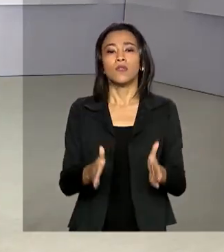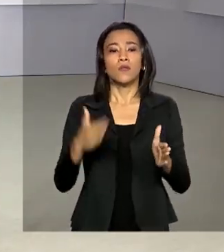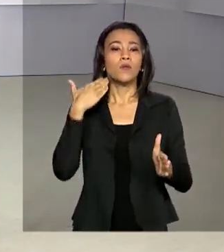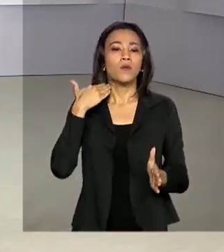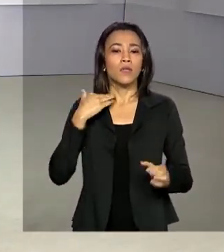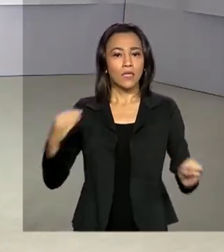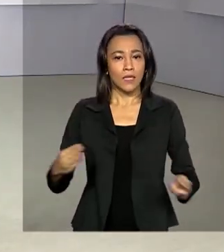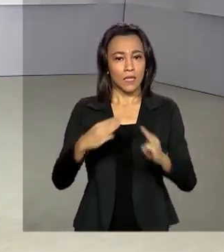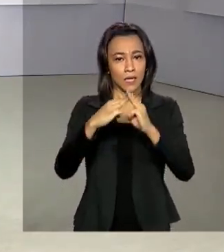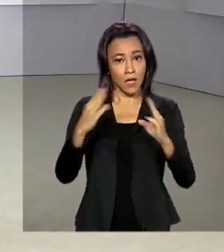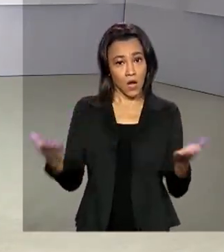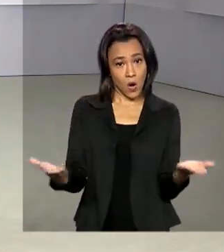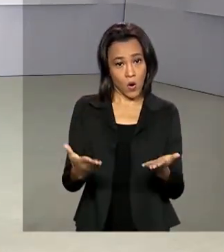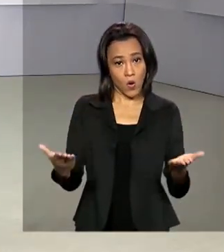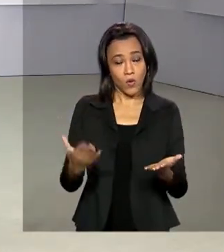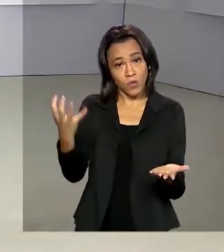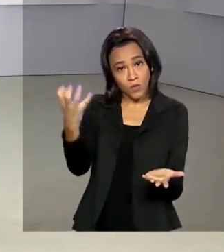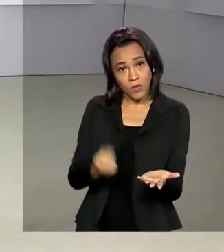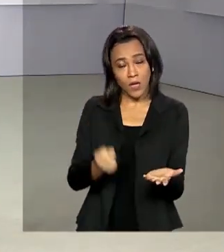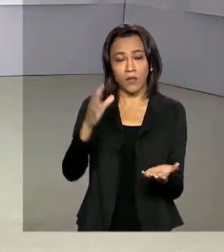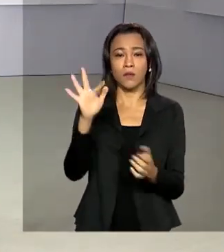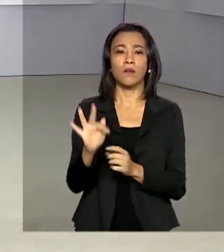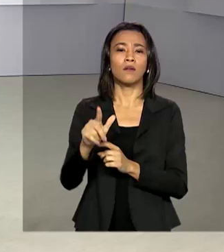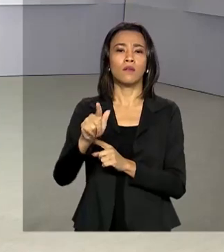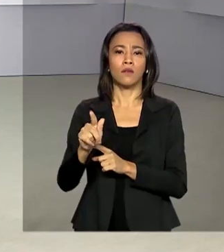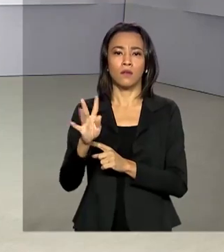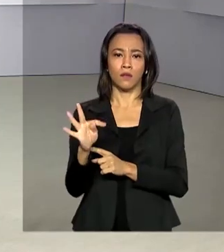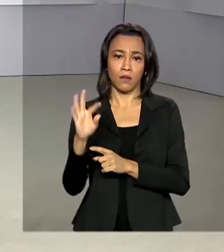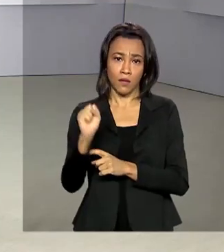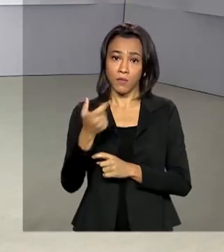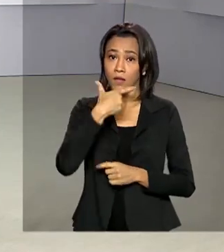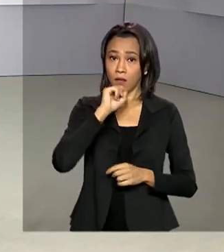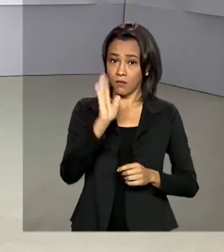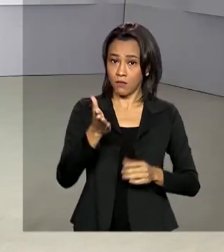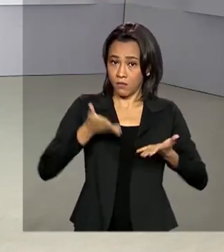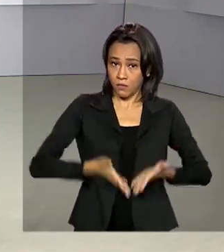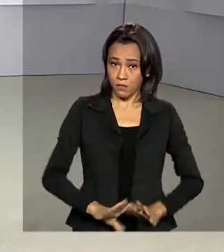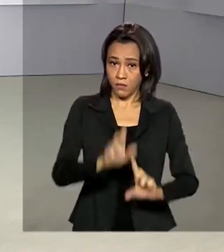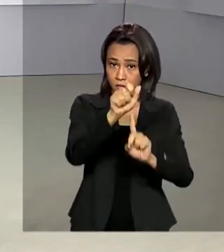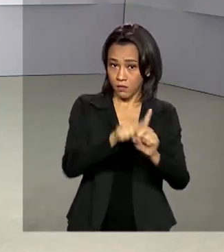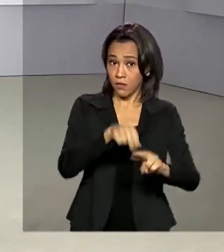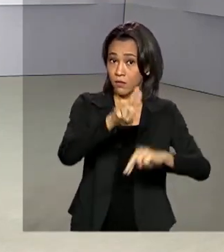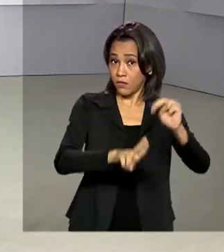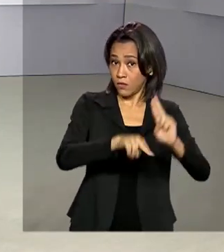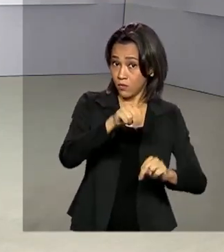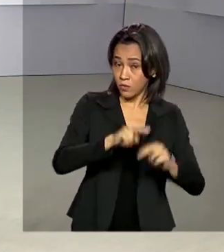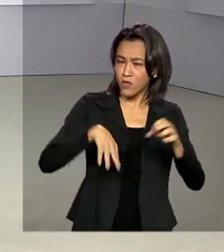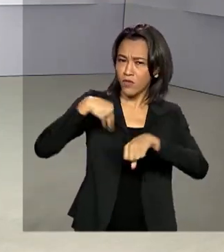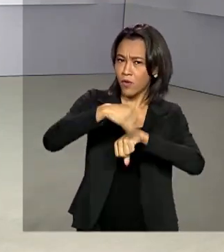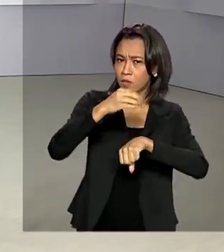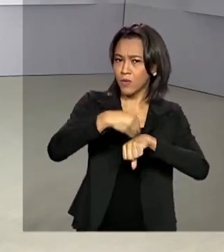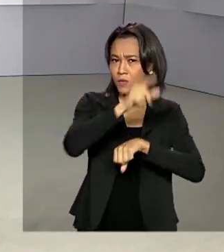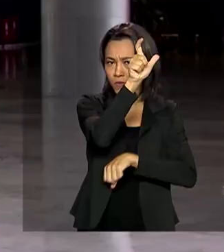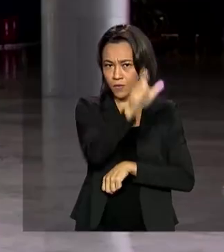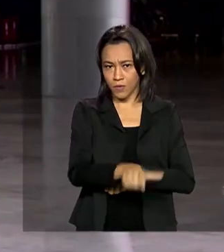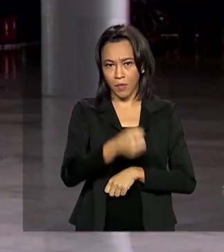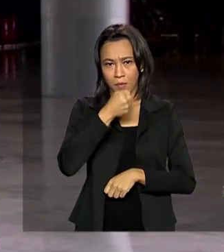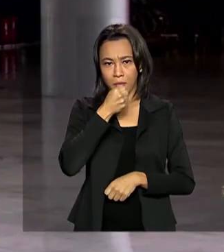Federal libera hoje o FGTS para os trabalhadores nascidos em junho. As informações com Selma Dias.